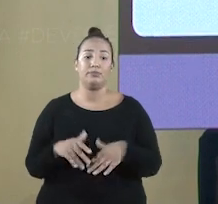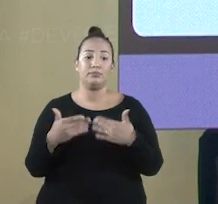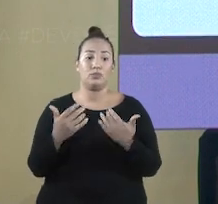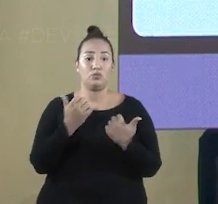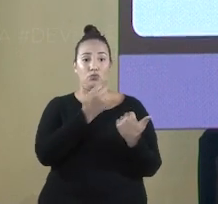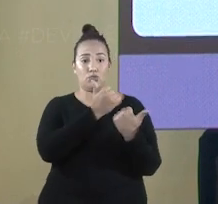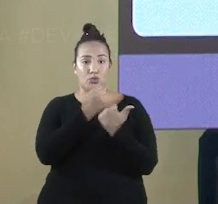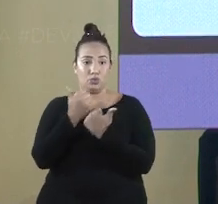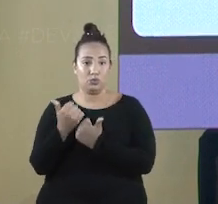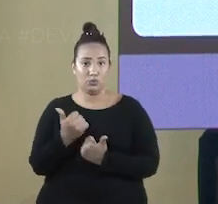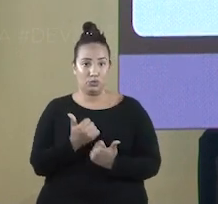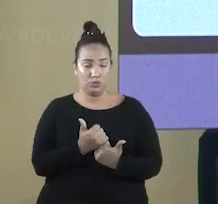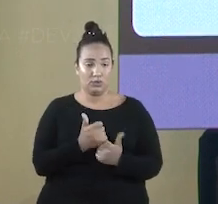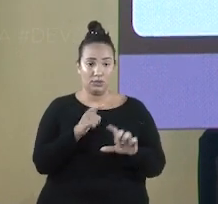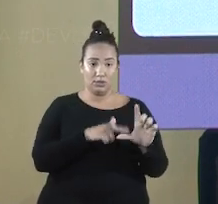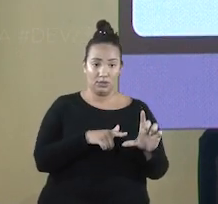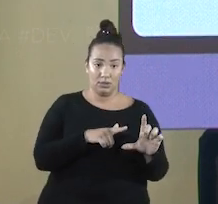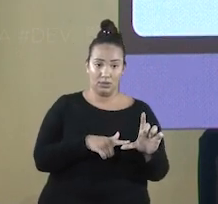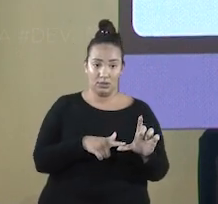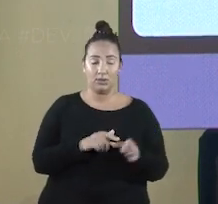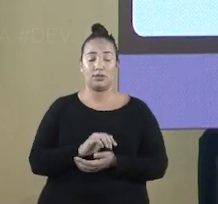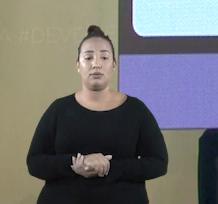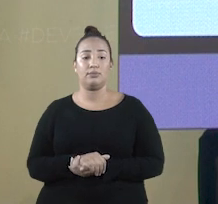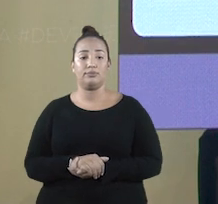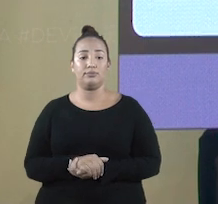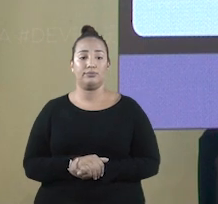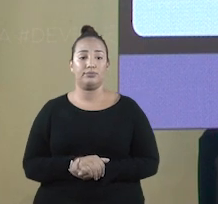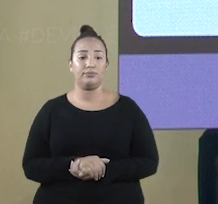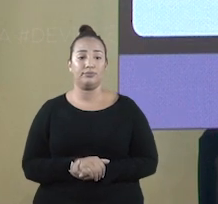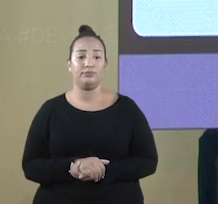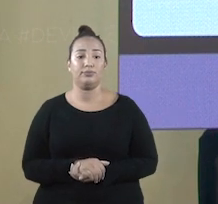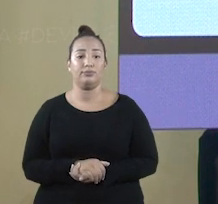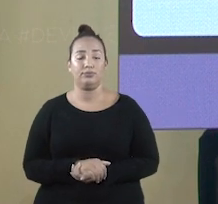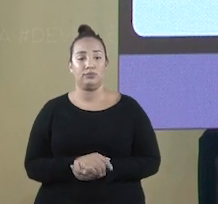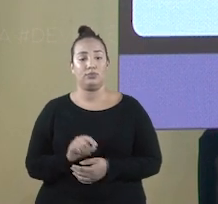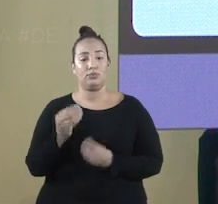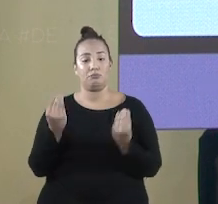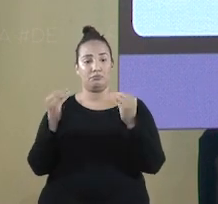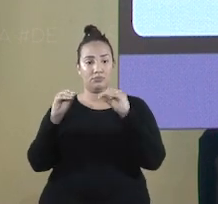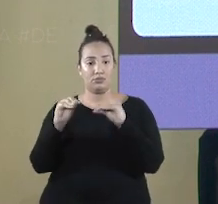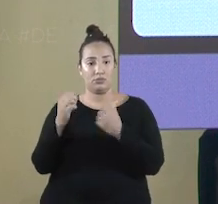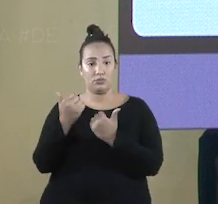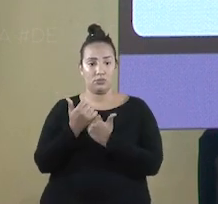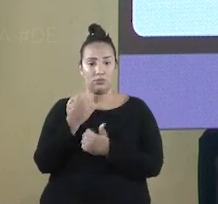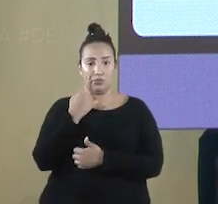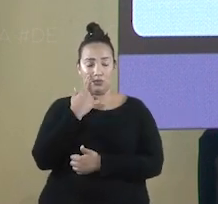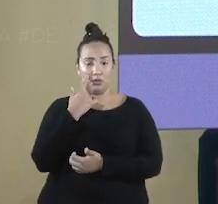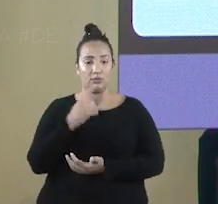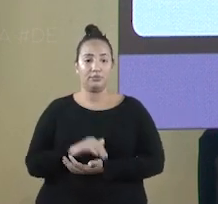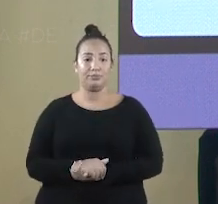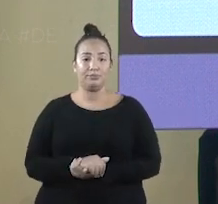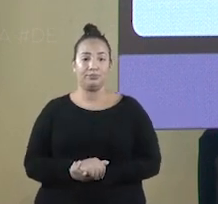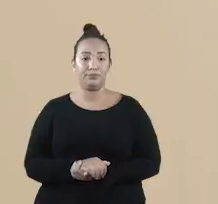Então, substituindo os valores que temos aqui, nessa equação aqui,